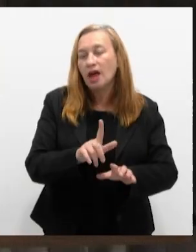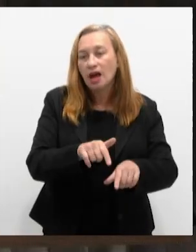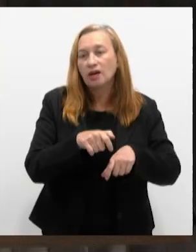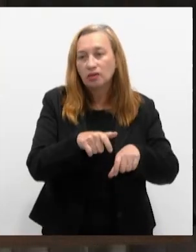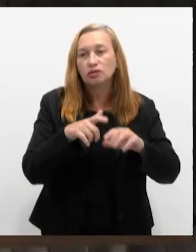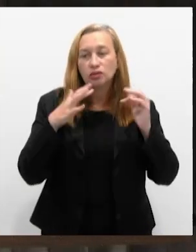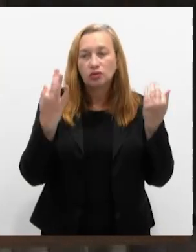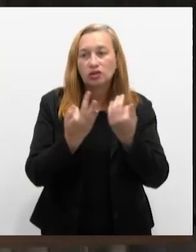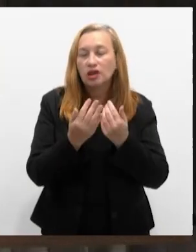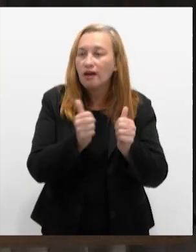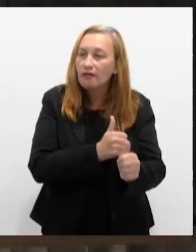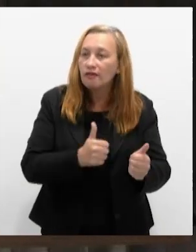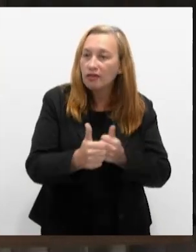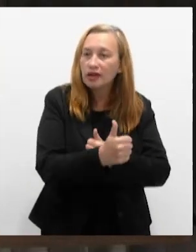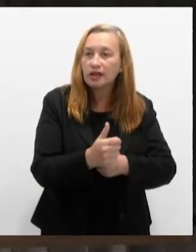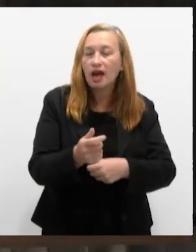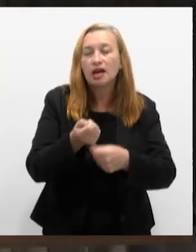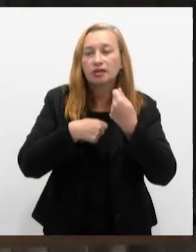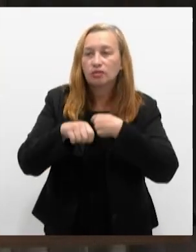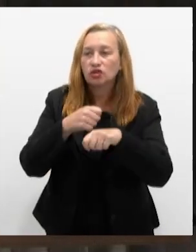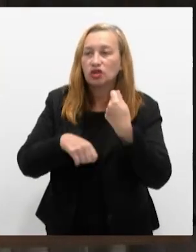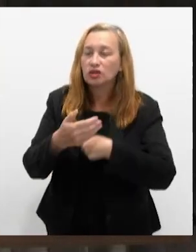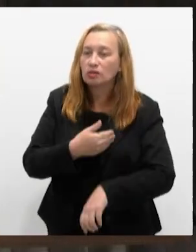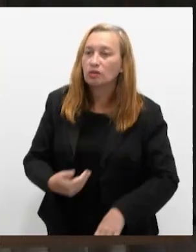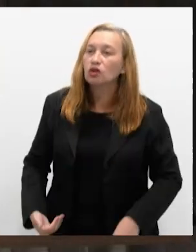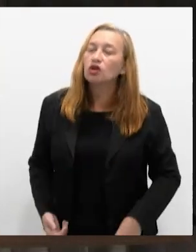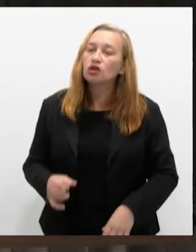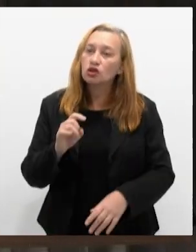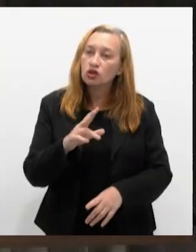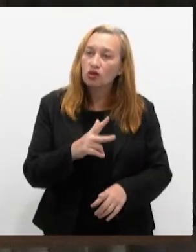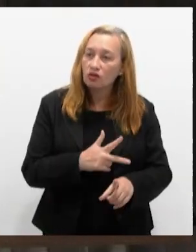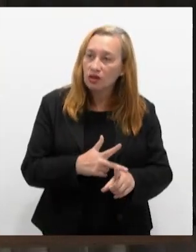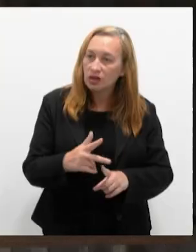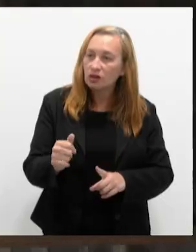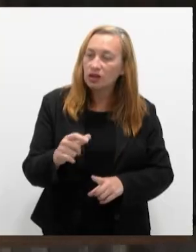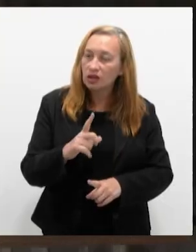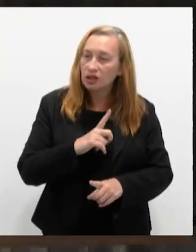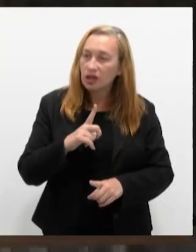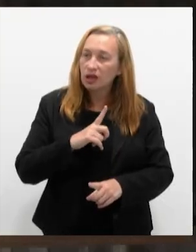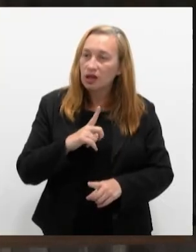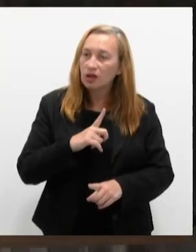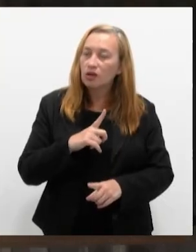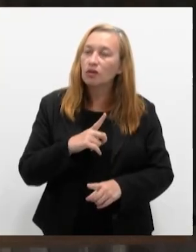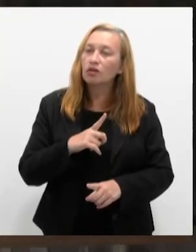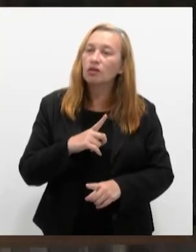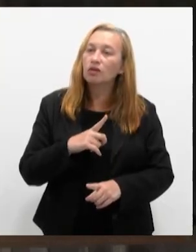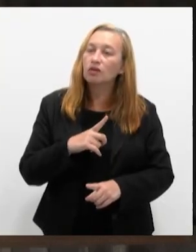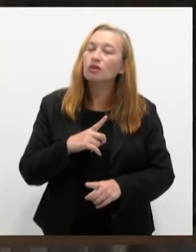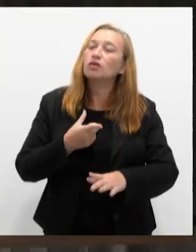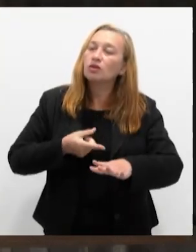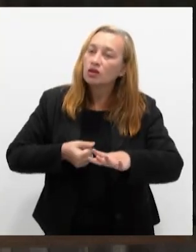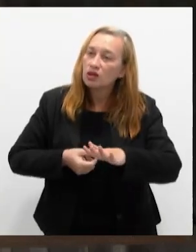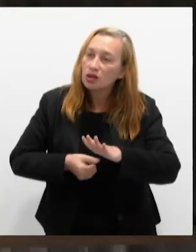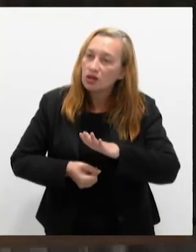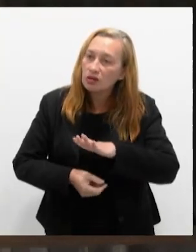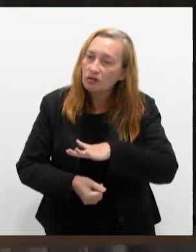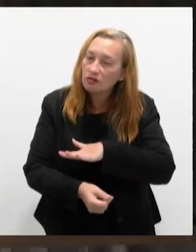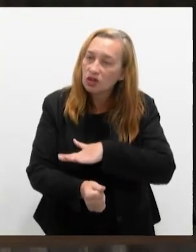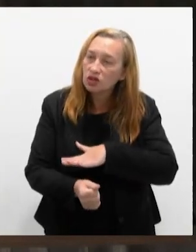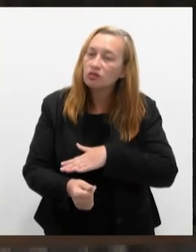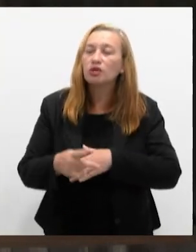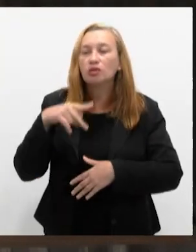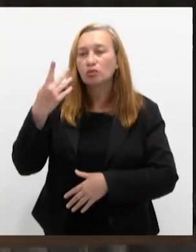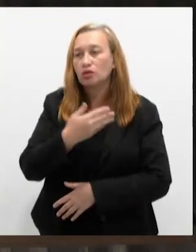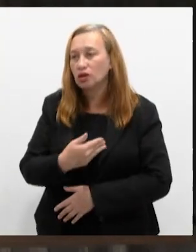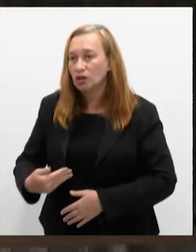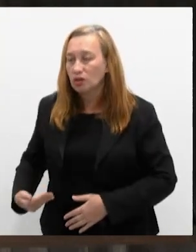administração pública também só vai ser vencida com um alto grau de investimento, de política